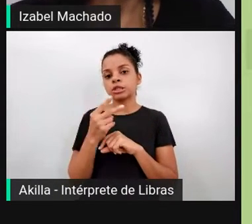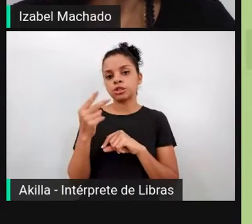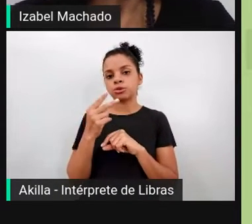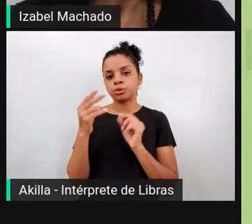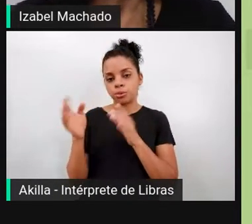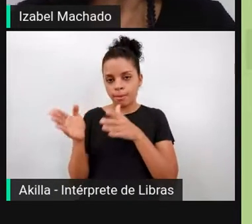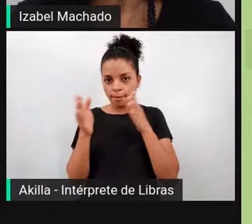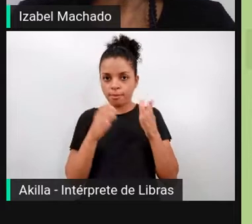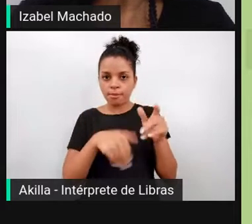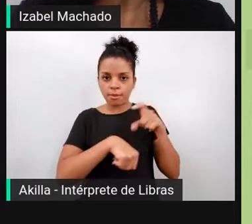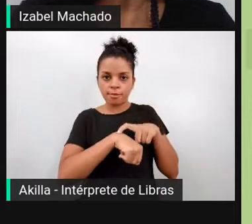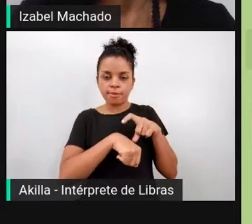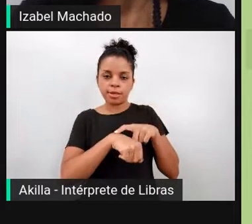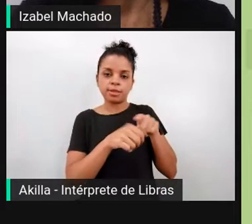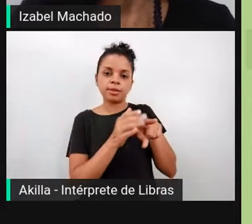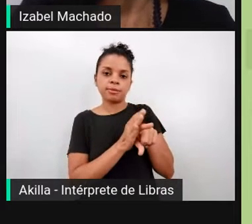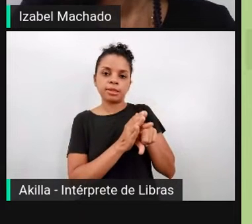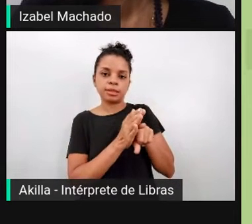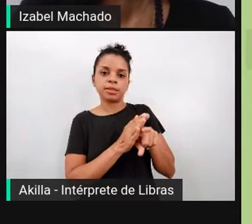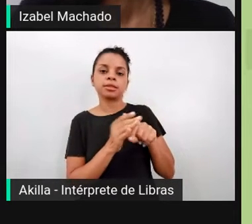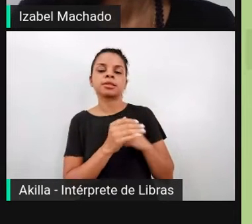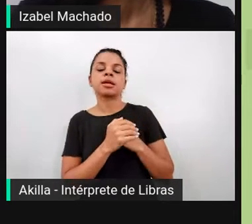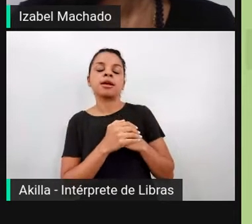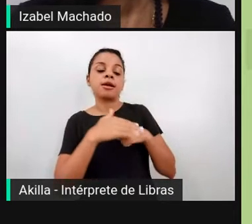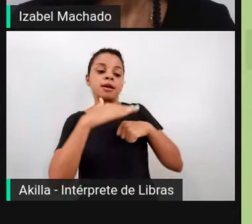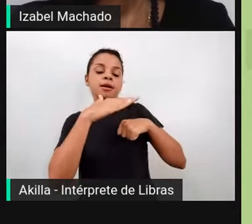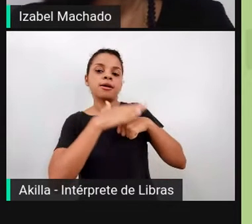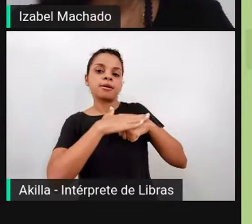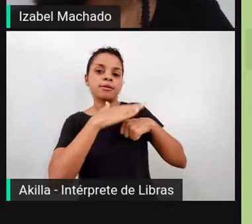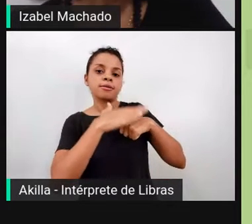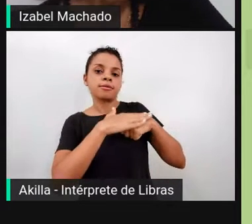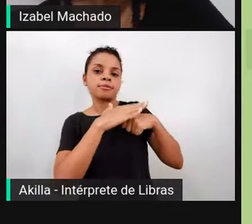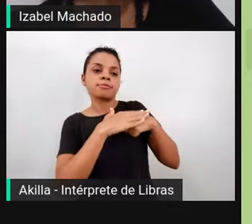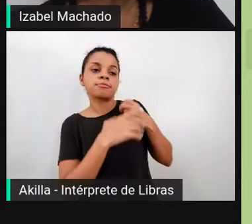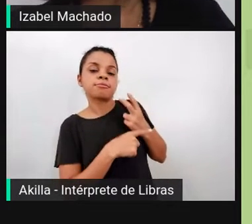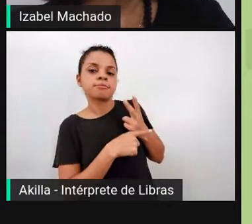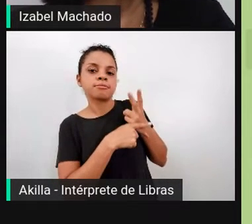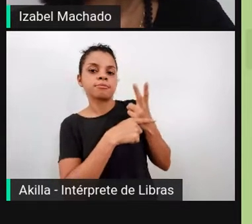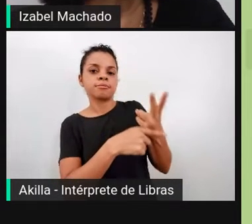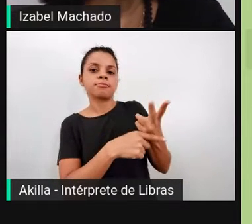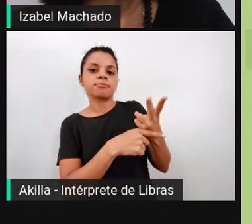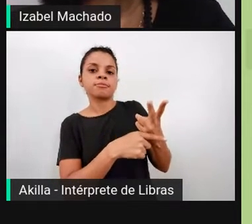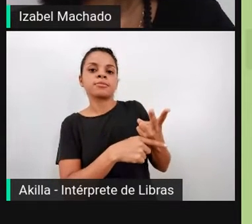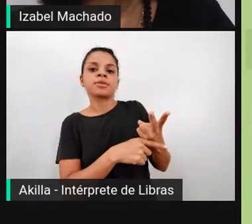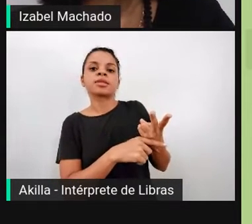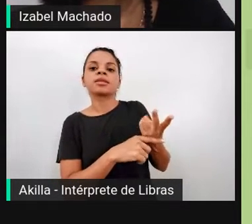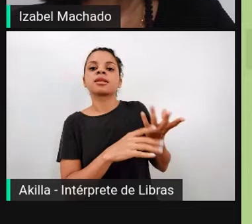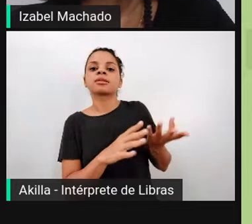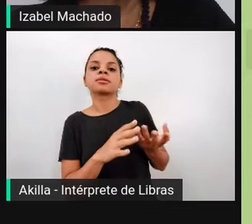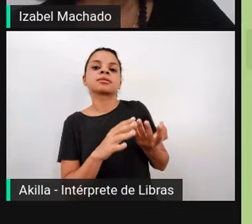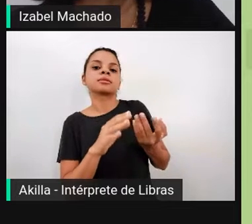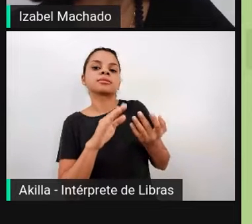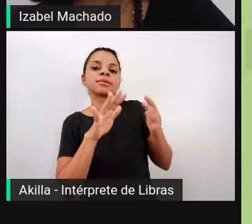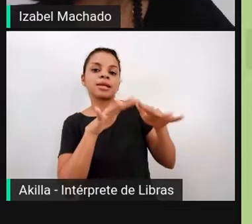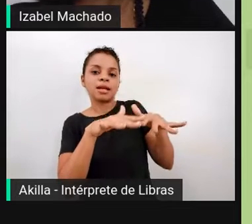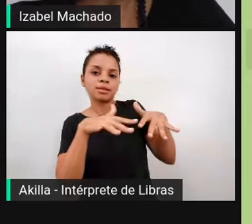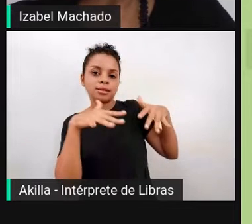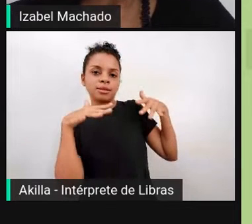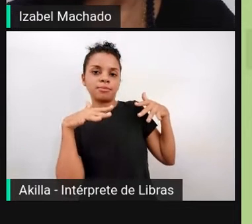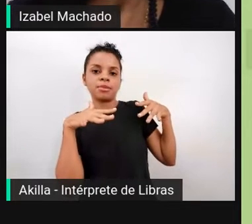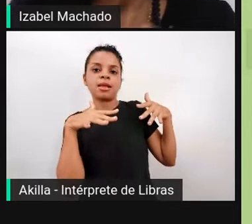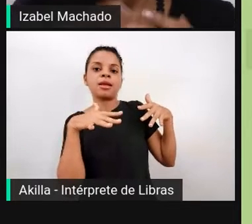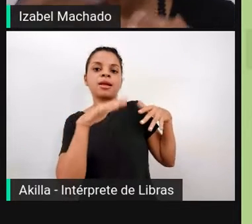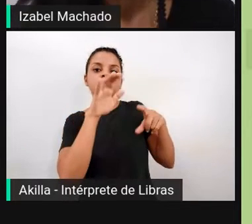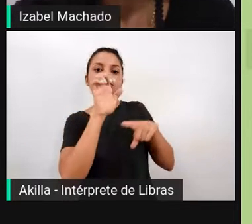inicial, consultar as assembleias legislativas dos estados e a Câmara Legislativa do Distrito Federal para